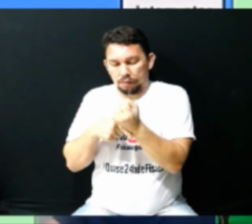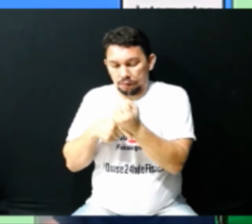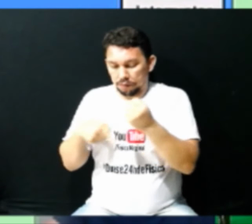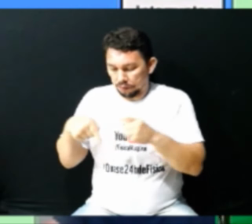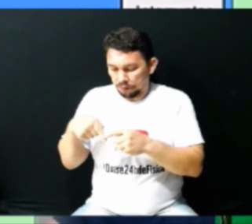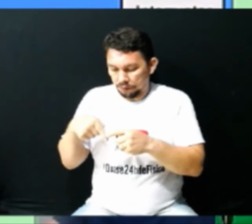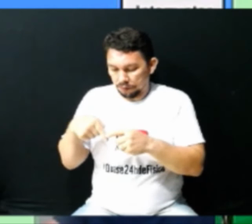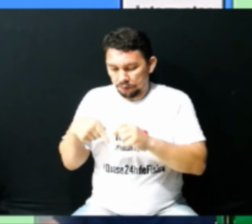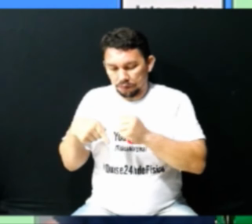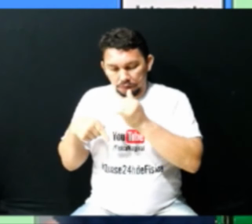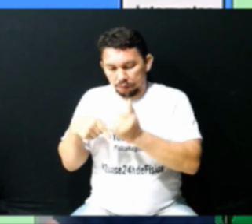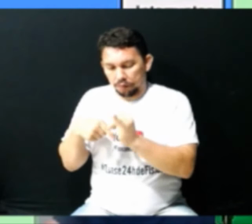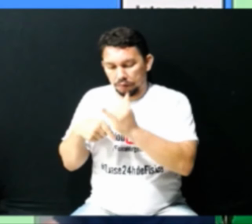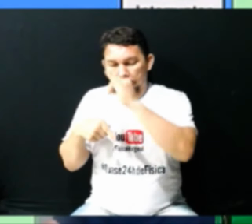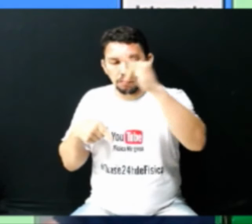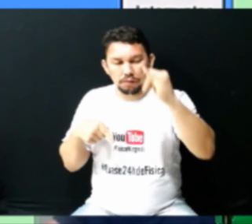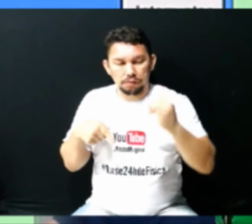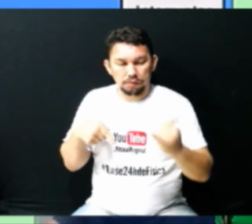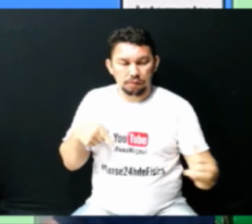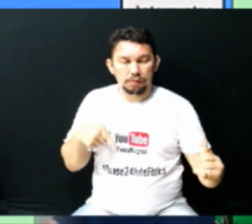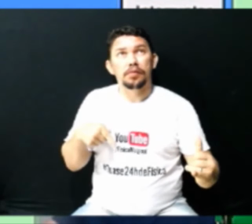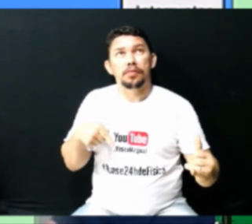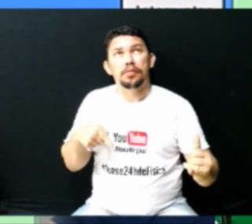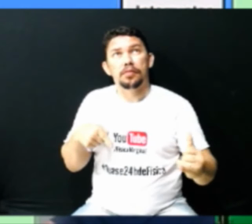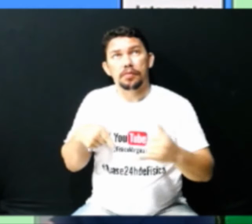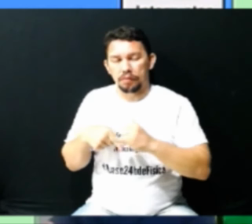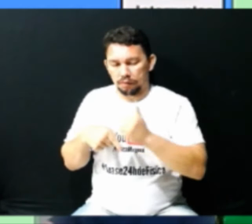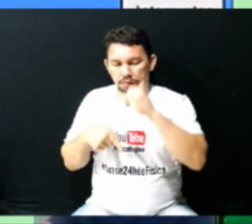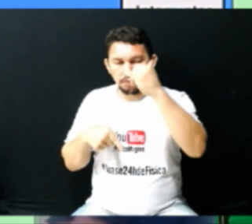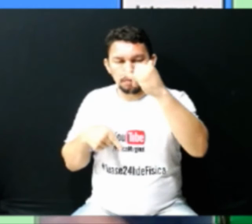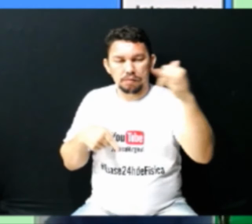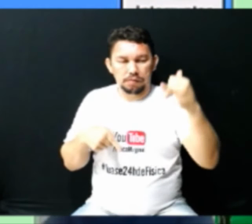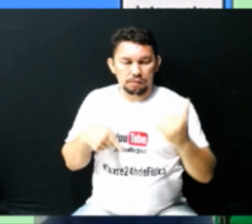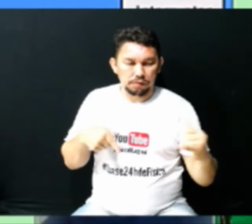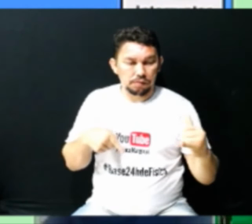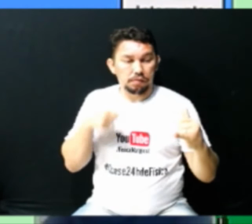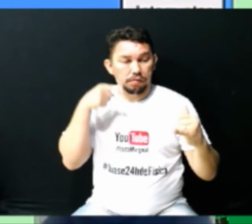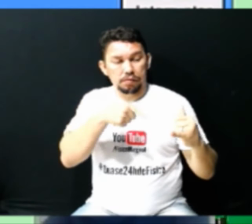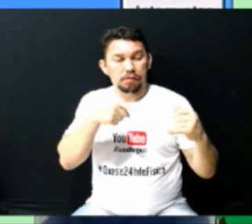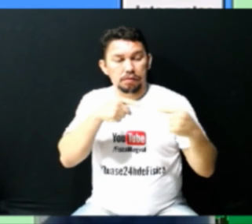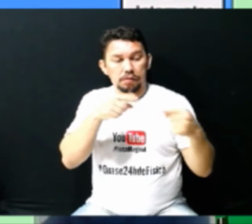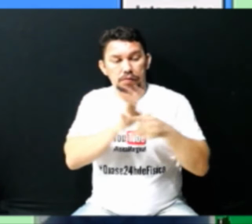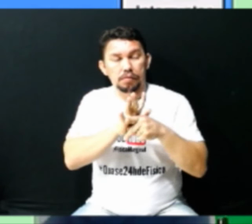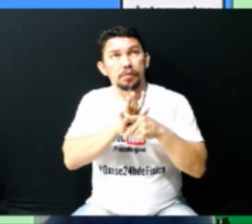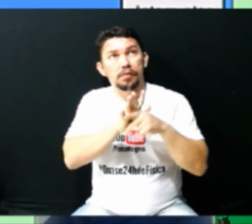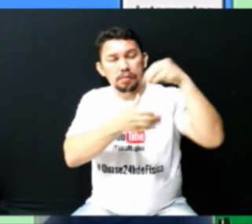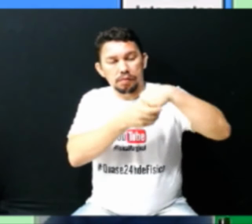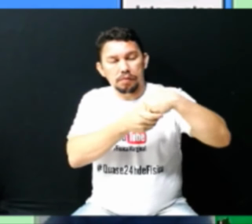passando somente pelo amperímetro. Somente pelo amperímetro. Só para vocês terem ainda mais ideia do que acontece, deixa eu apagar